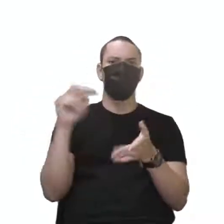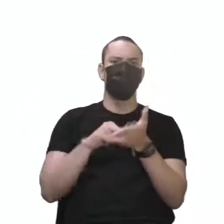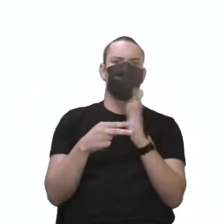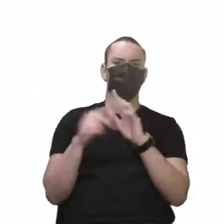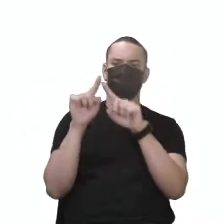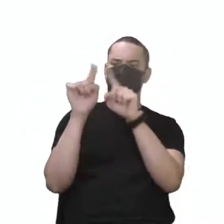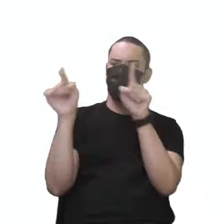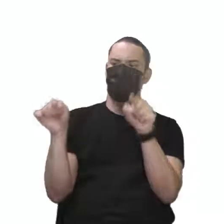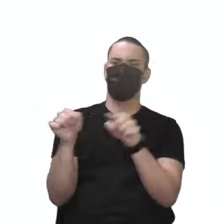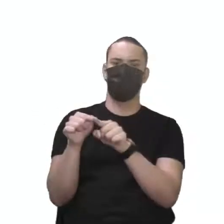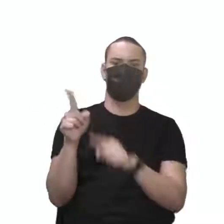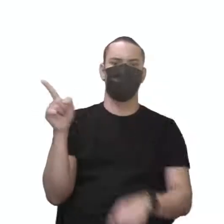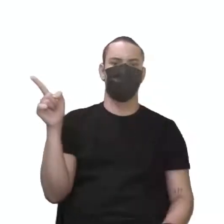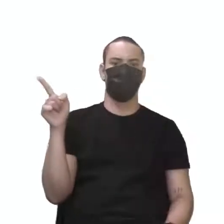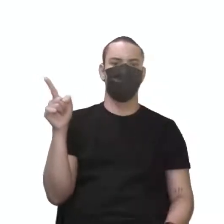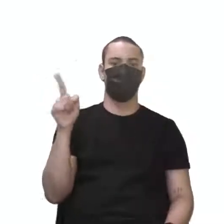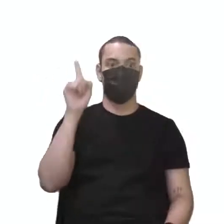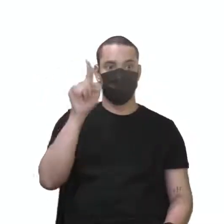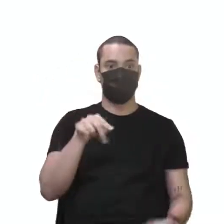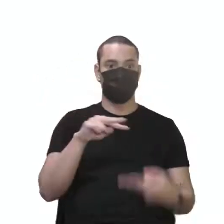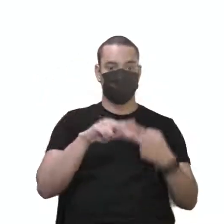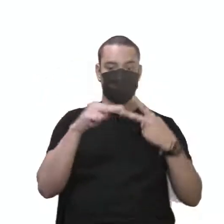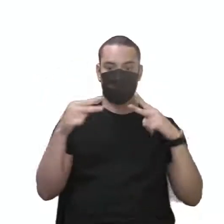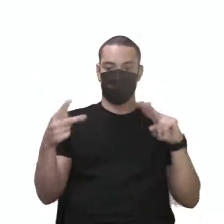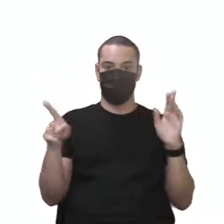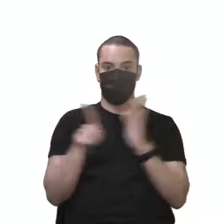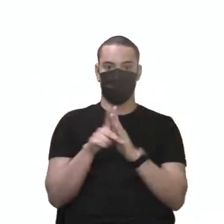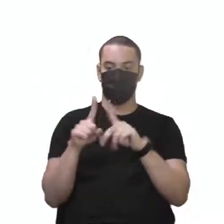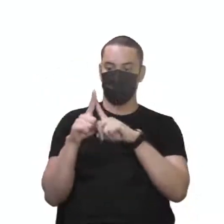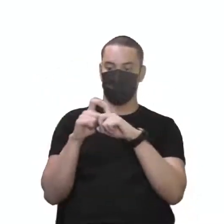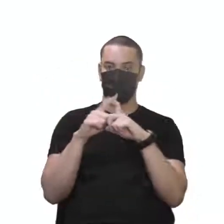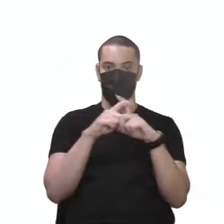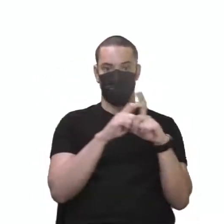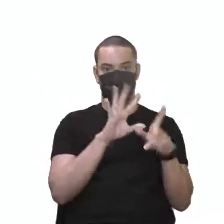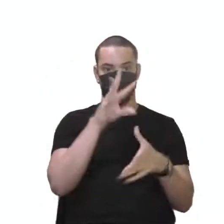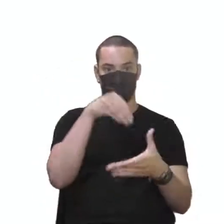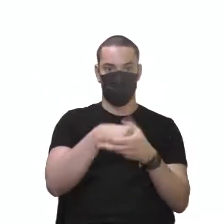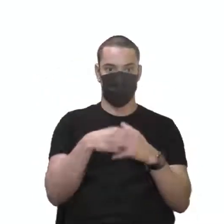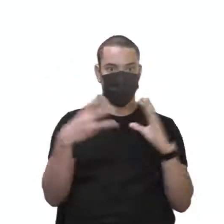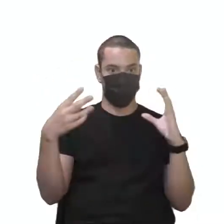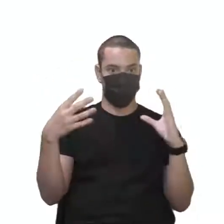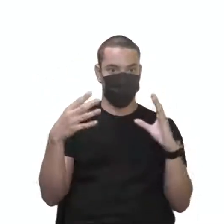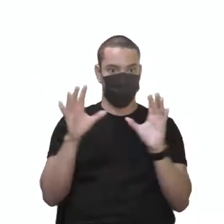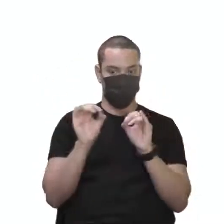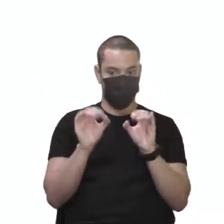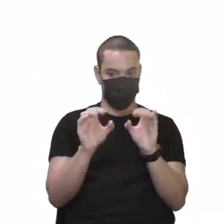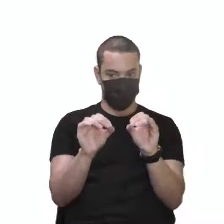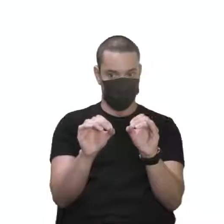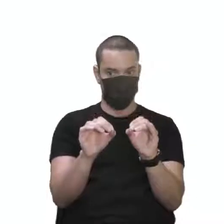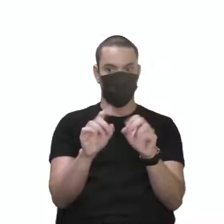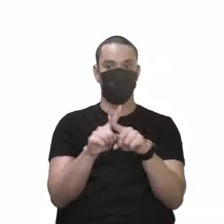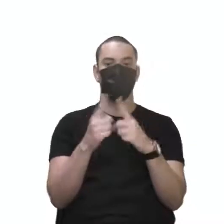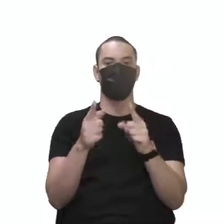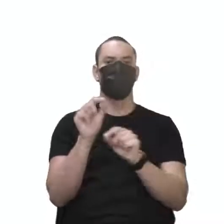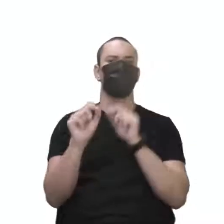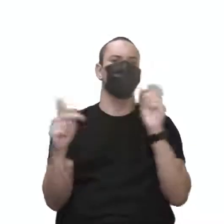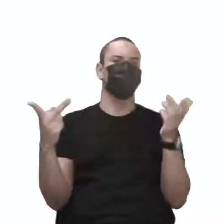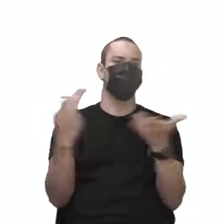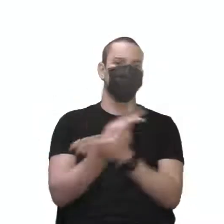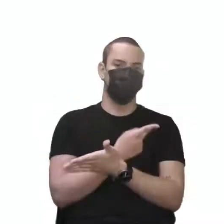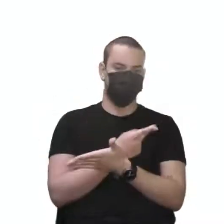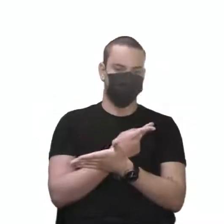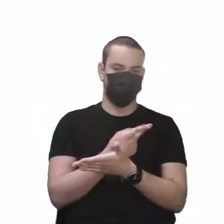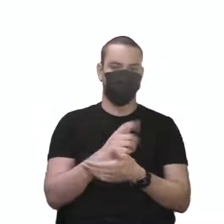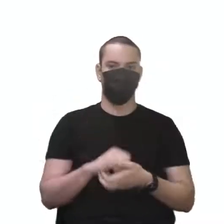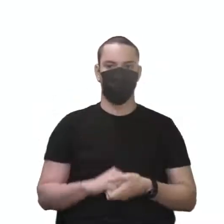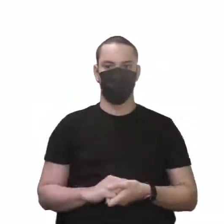aqui? É o DNA cromossomal da bactéria, tá, galera? Aí, olha o que vai